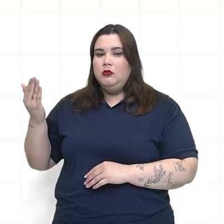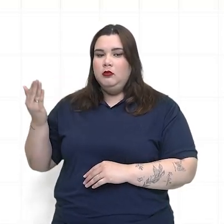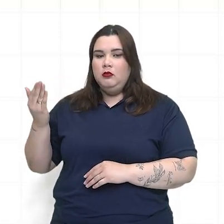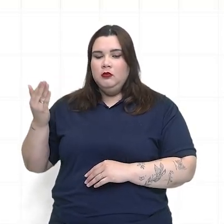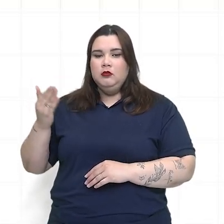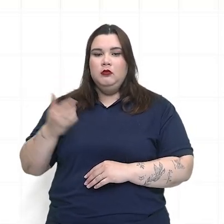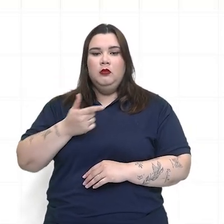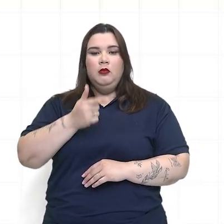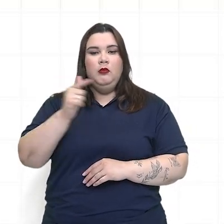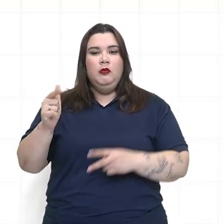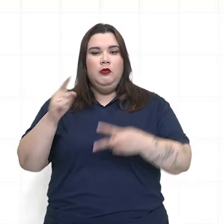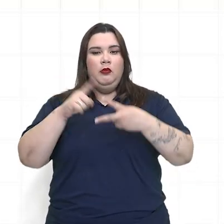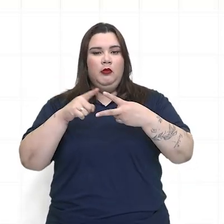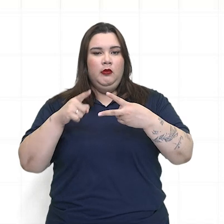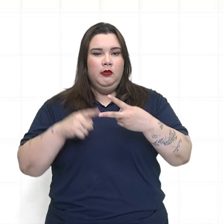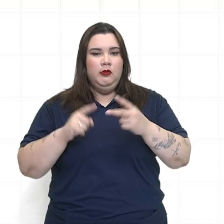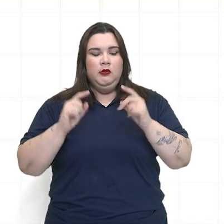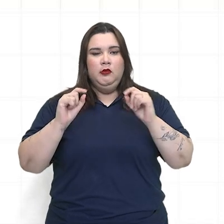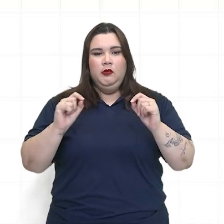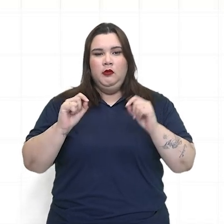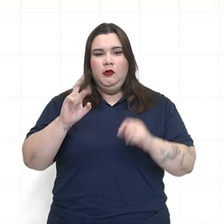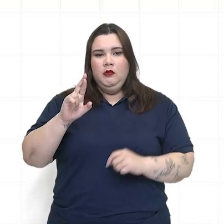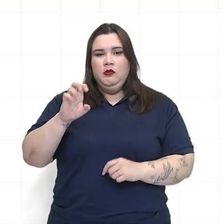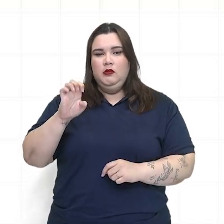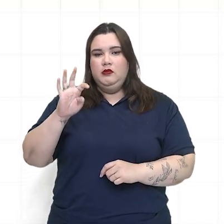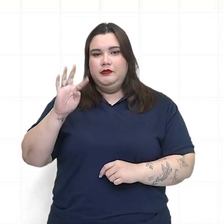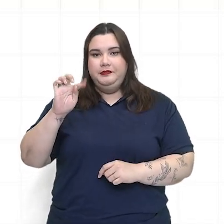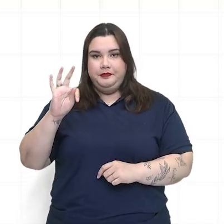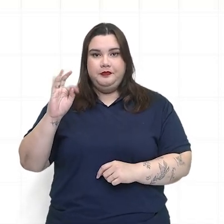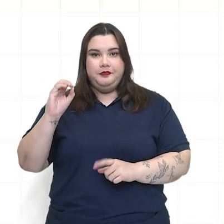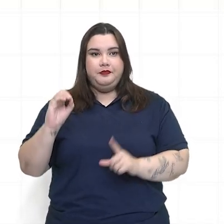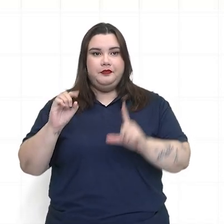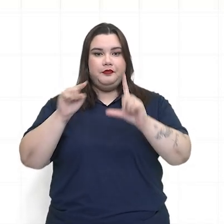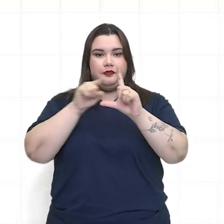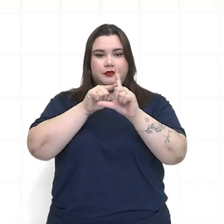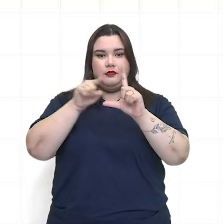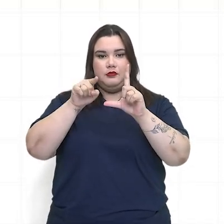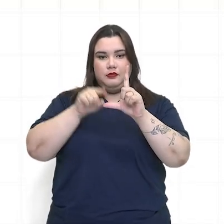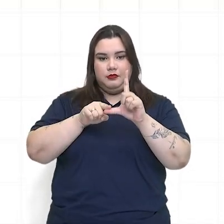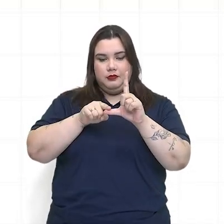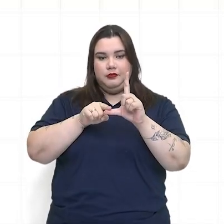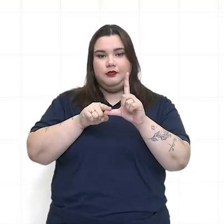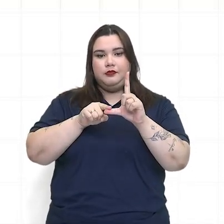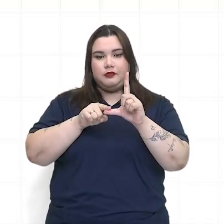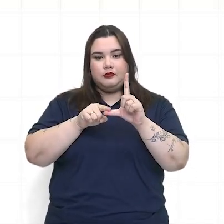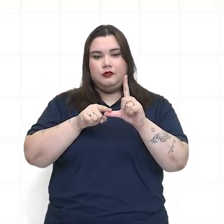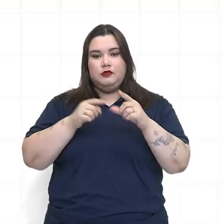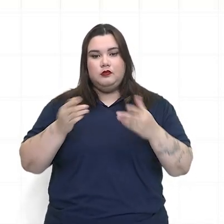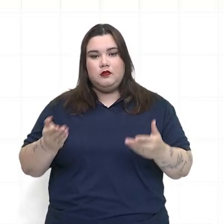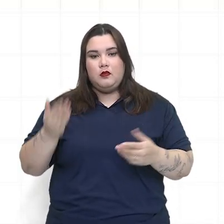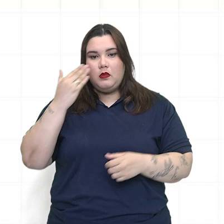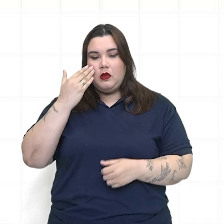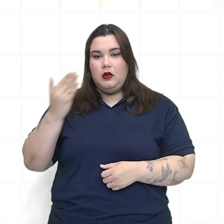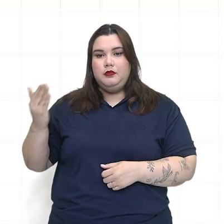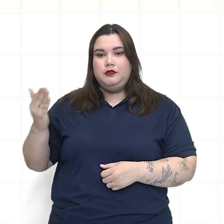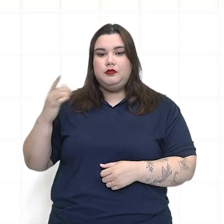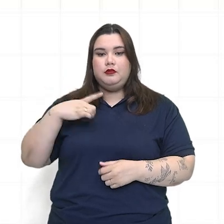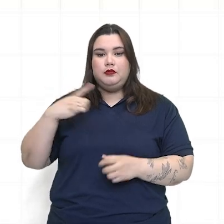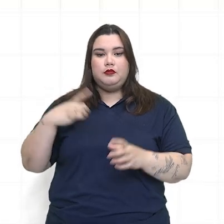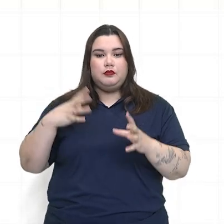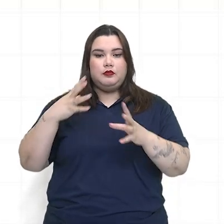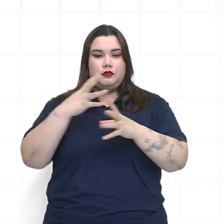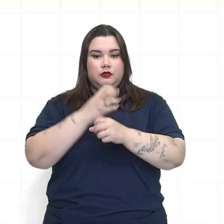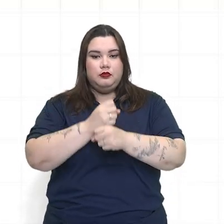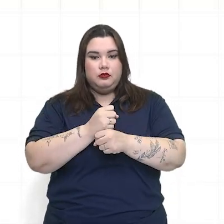O ângulo é reto quando ele tem exatamente 90 graus. Vejam, considerando aqui